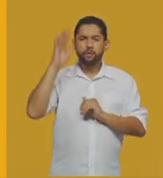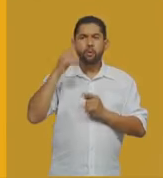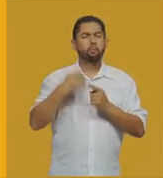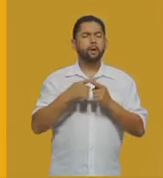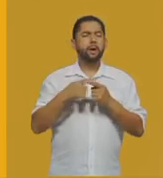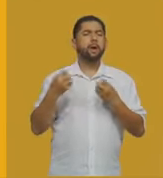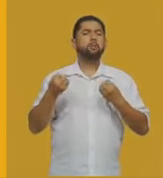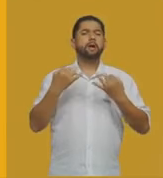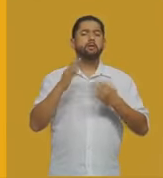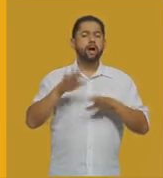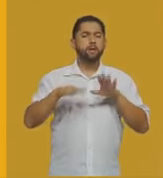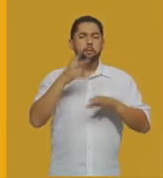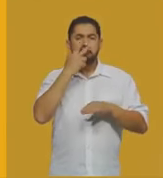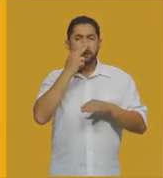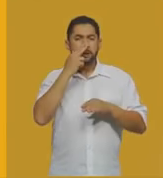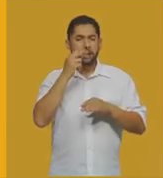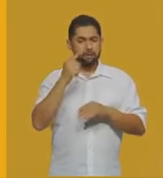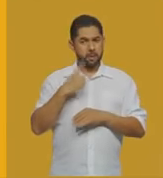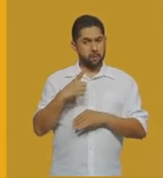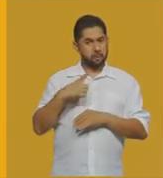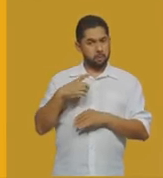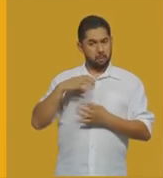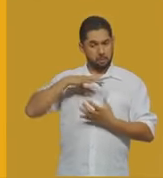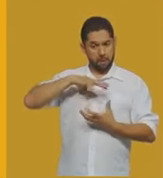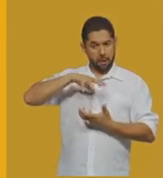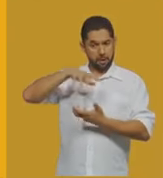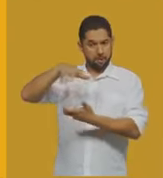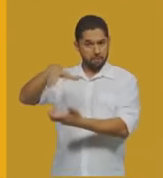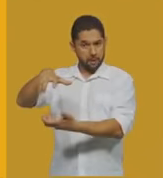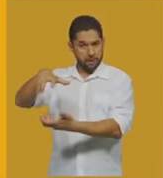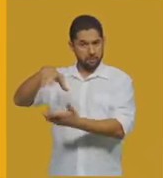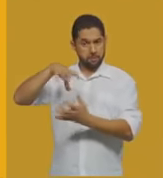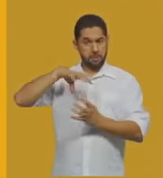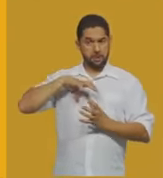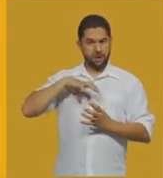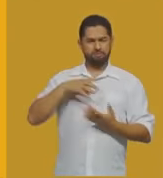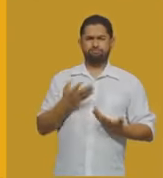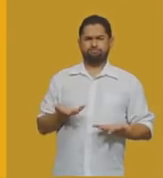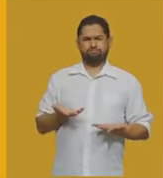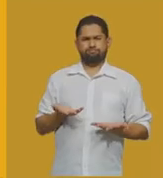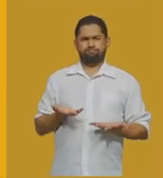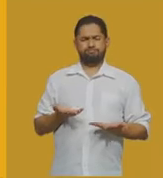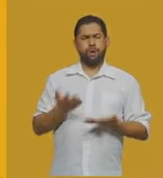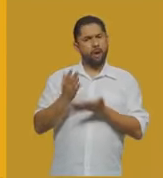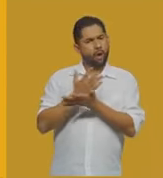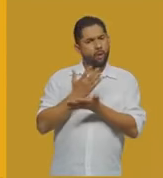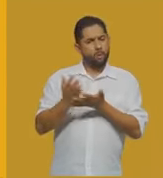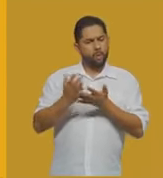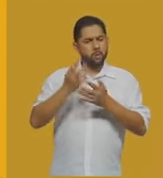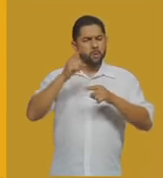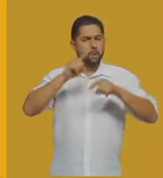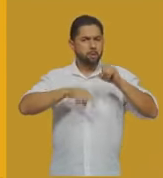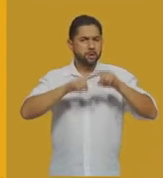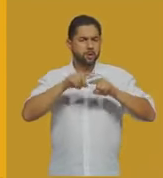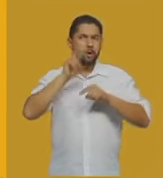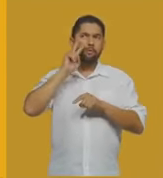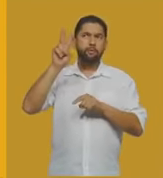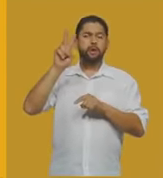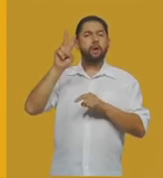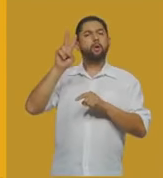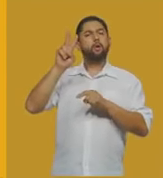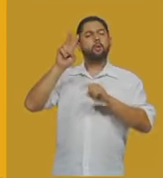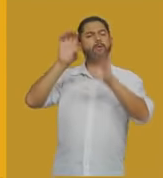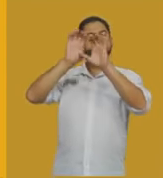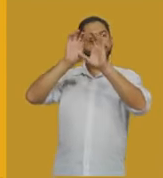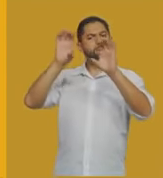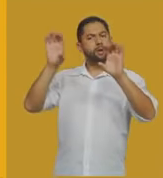frente, ora para trás, de determinados objetos vistos no céu, né? Então,